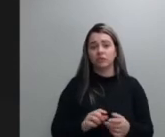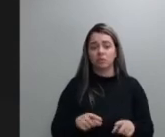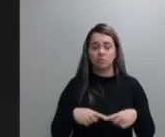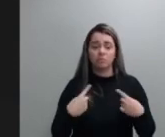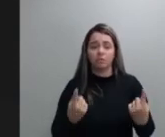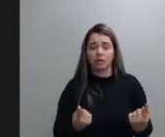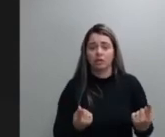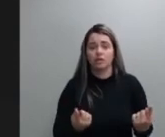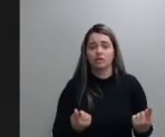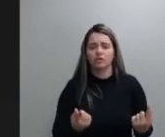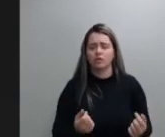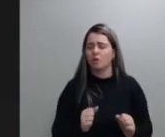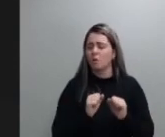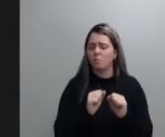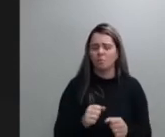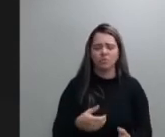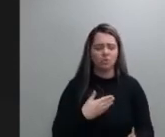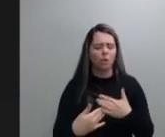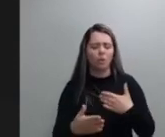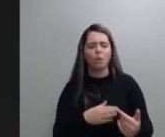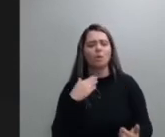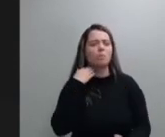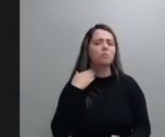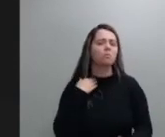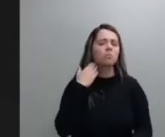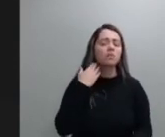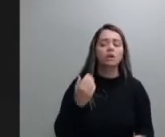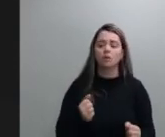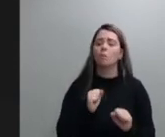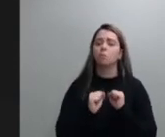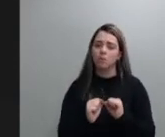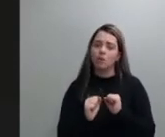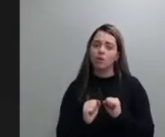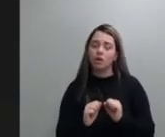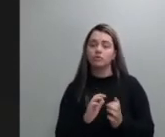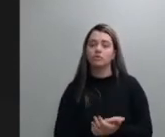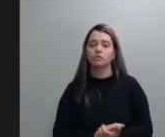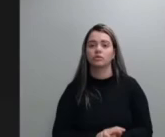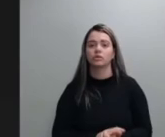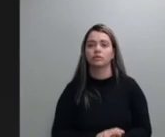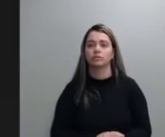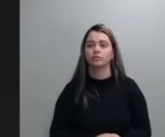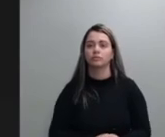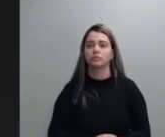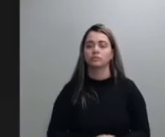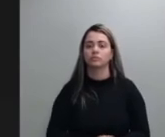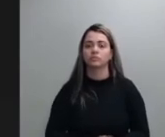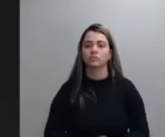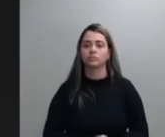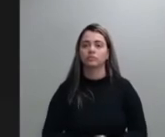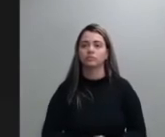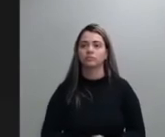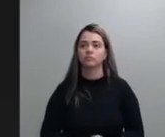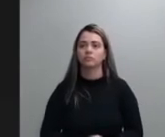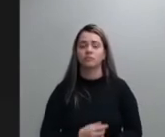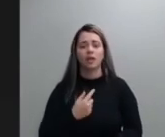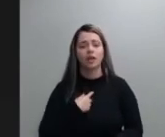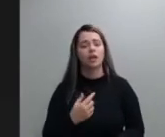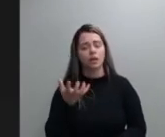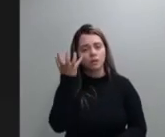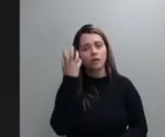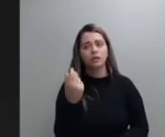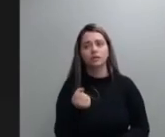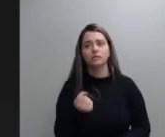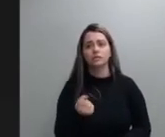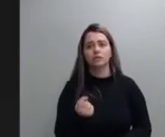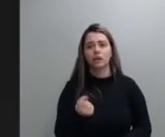além de falar em banco eu queria indagar a vossa excelência a vossa excelência não eu estou de acordo em geral com o que você disse